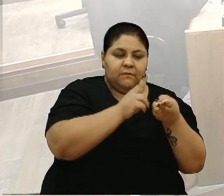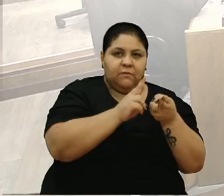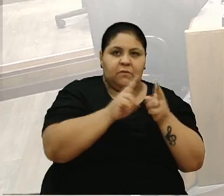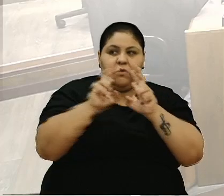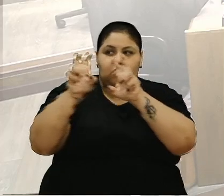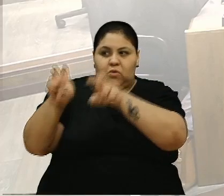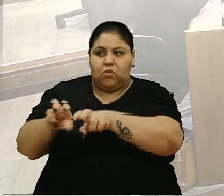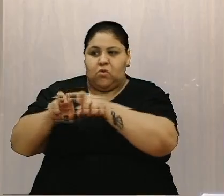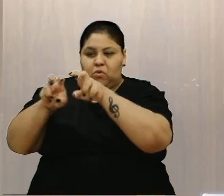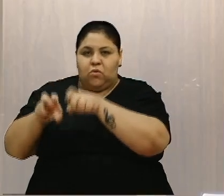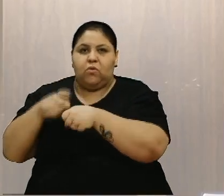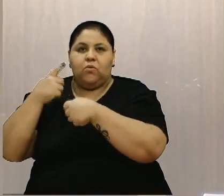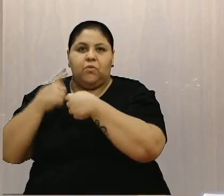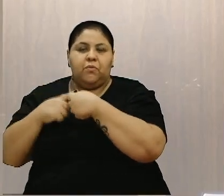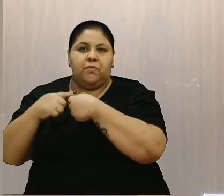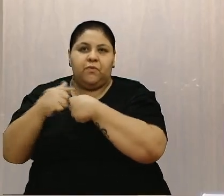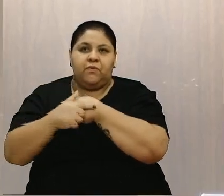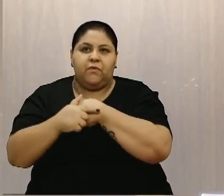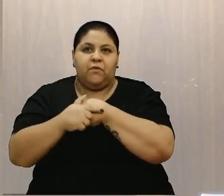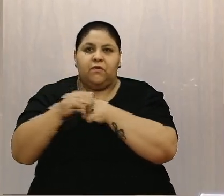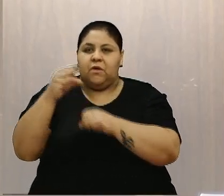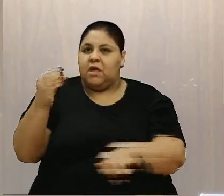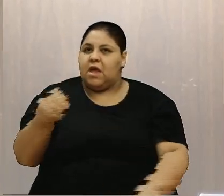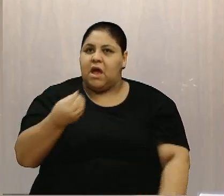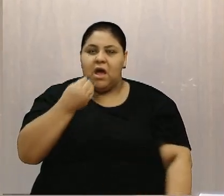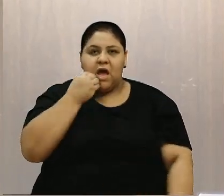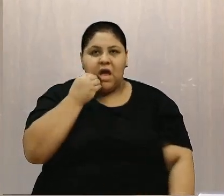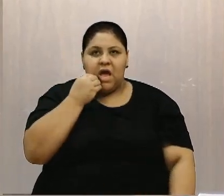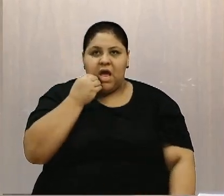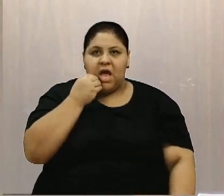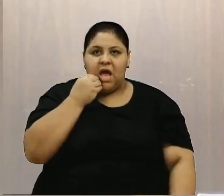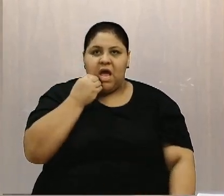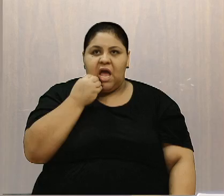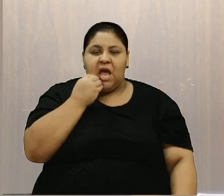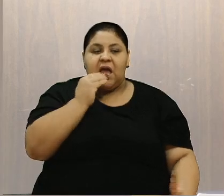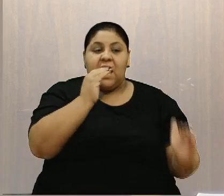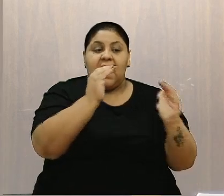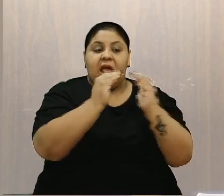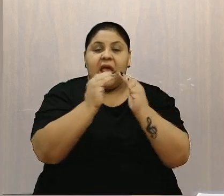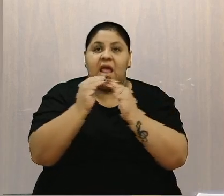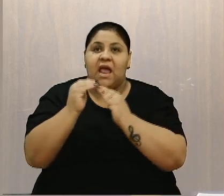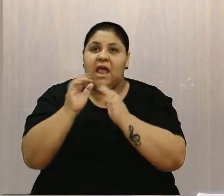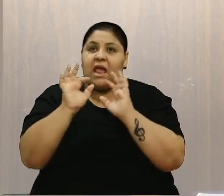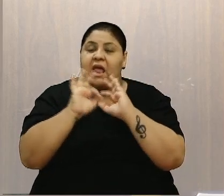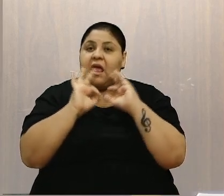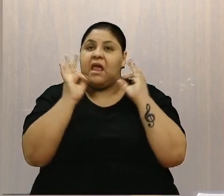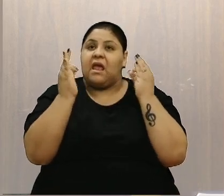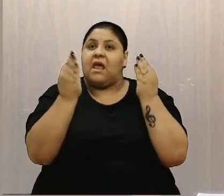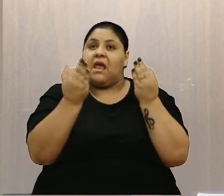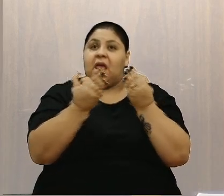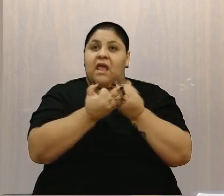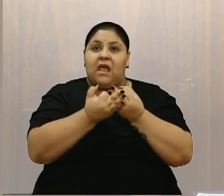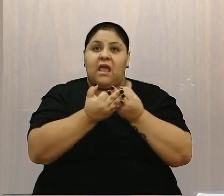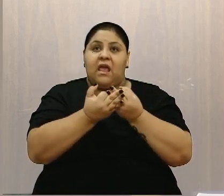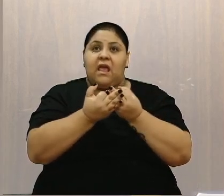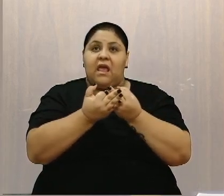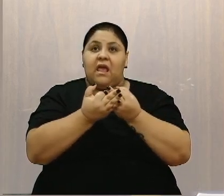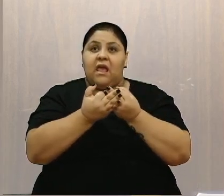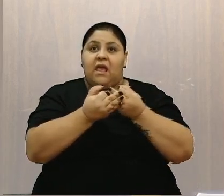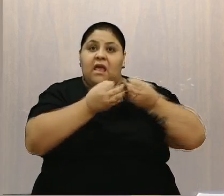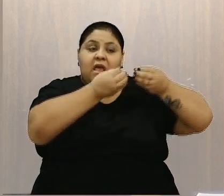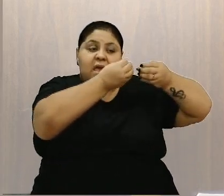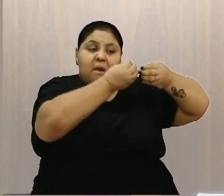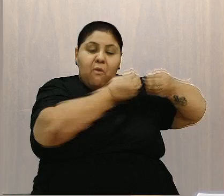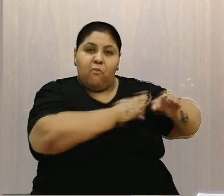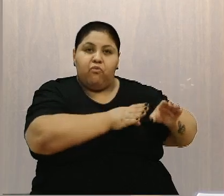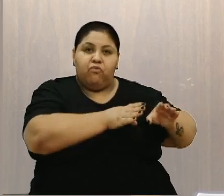rural da nossa cidade, é visível a quantidade de casas, de famílias que foram atingidas por